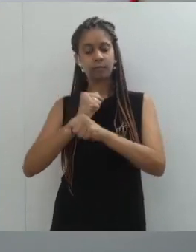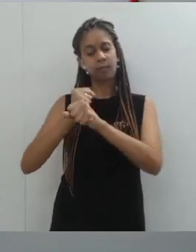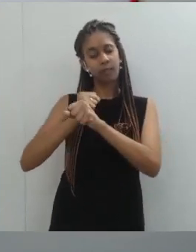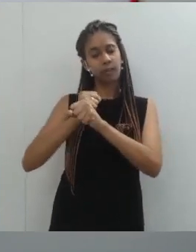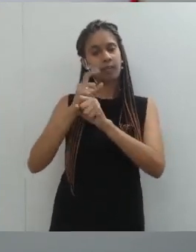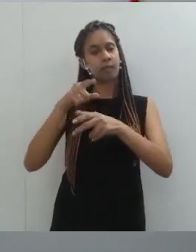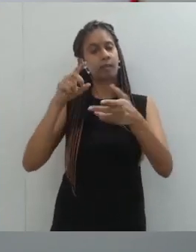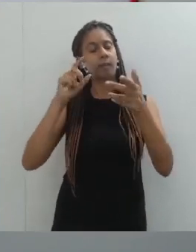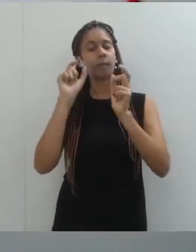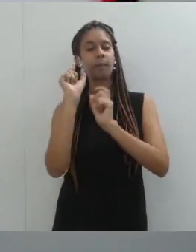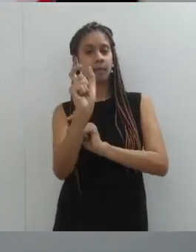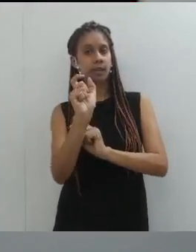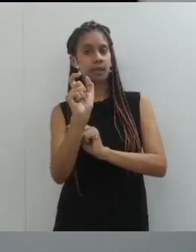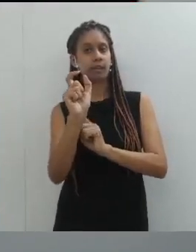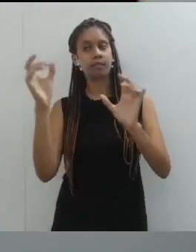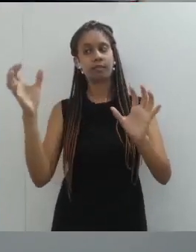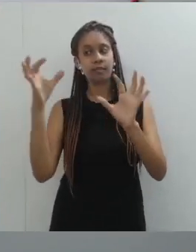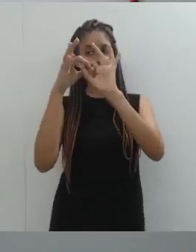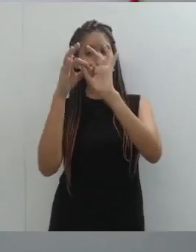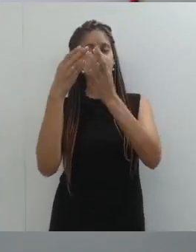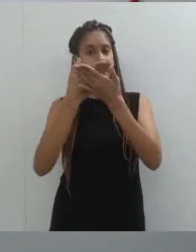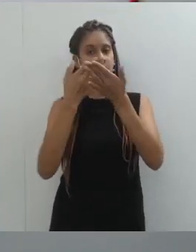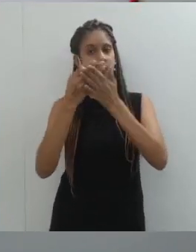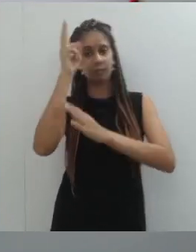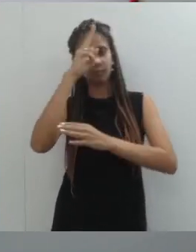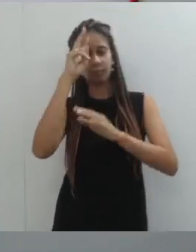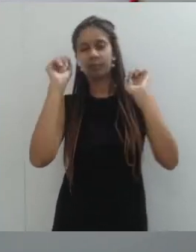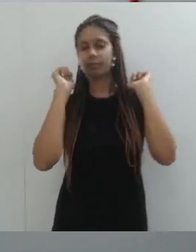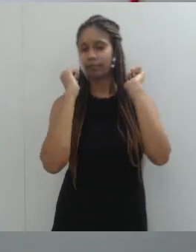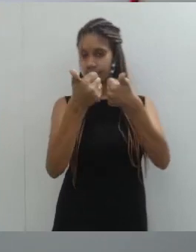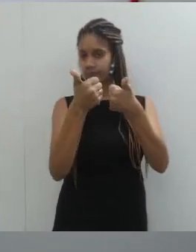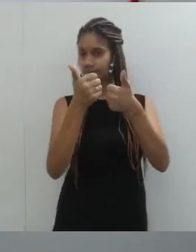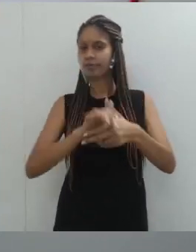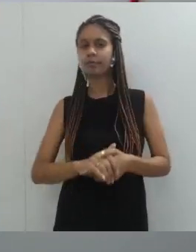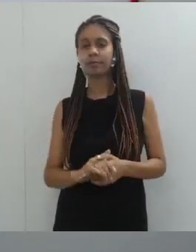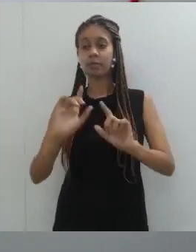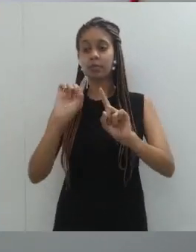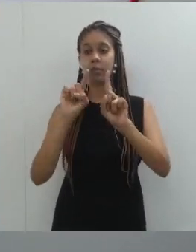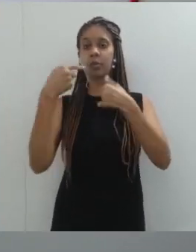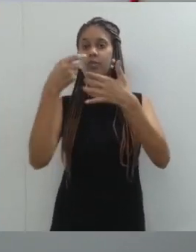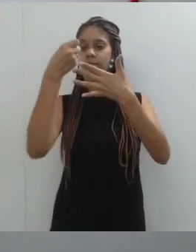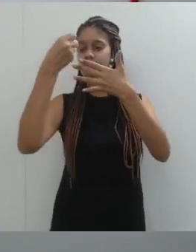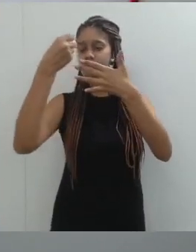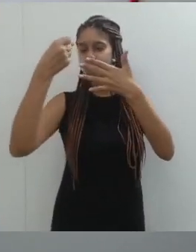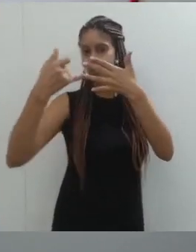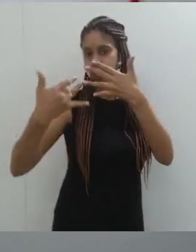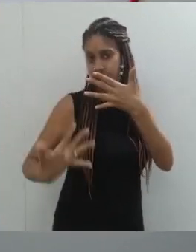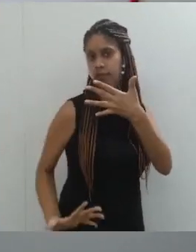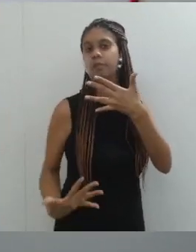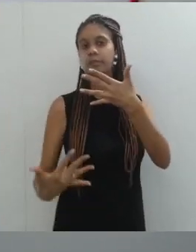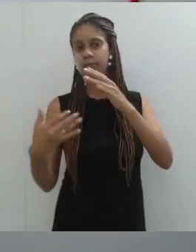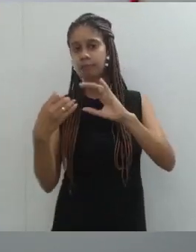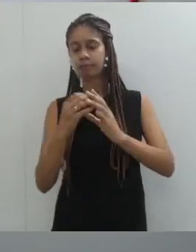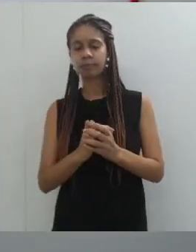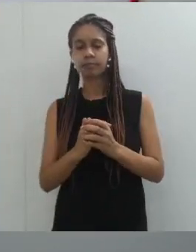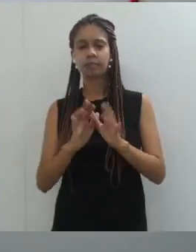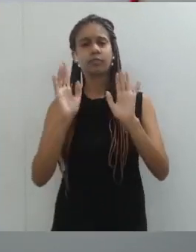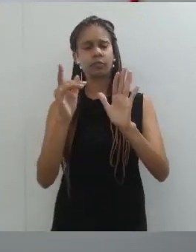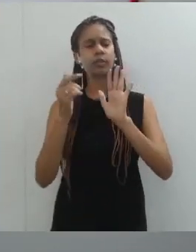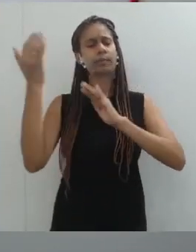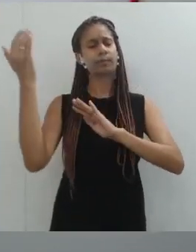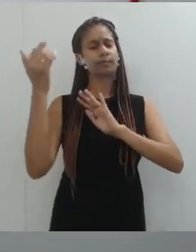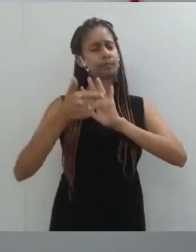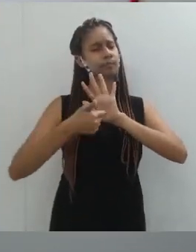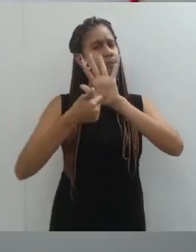com o estudo da história. Bacana? Outras definições. Essa já apareceu em